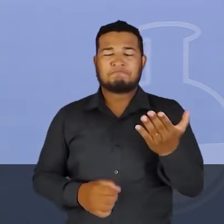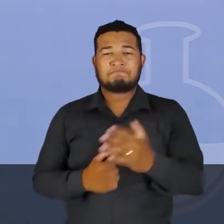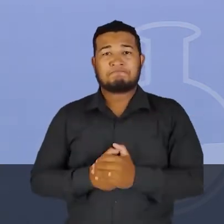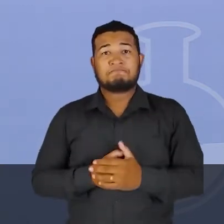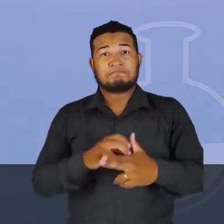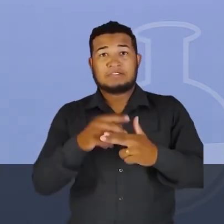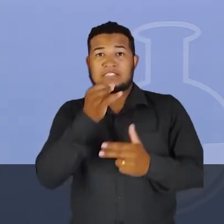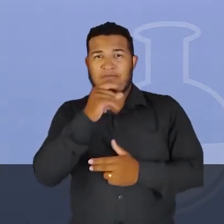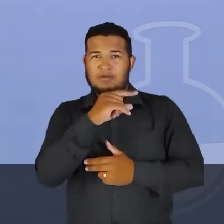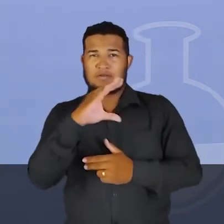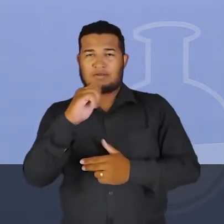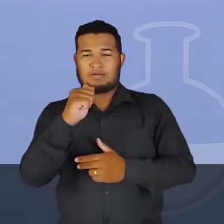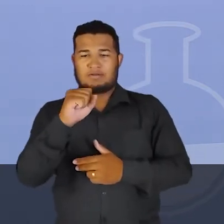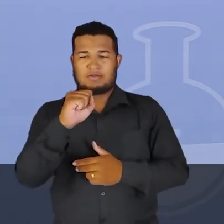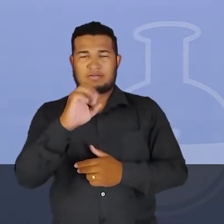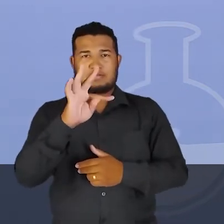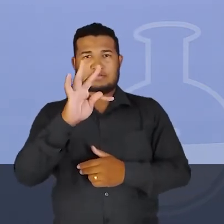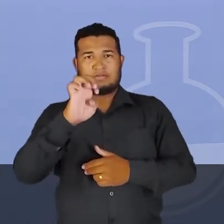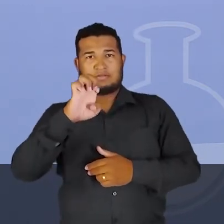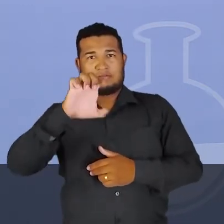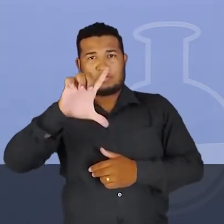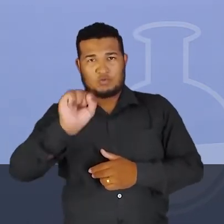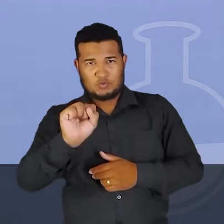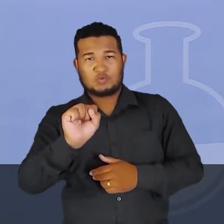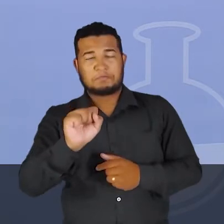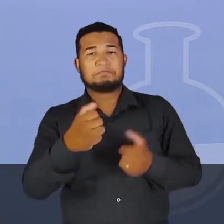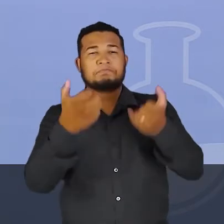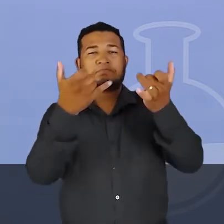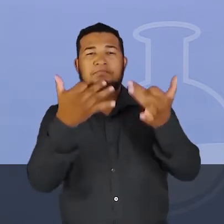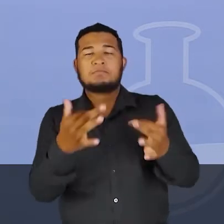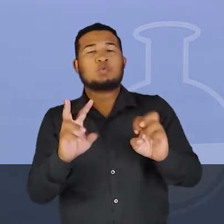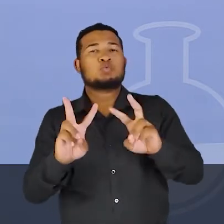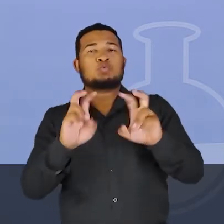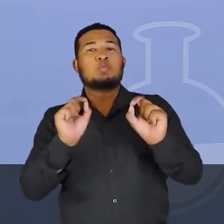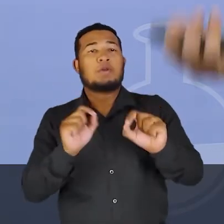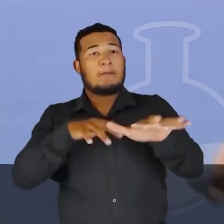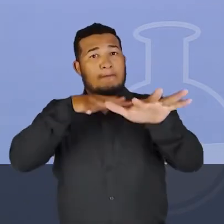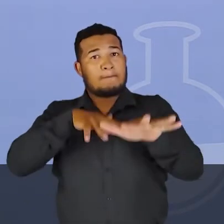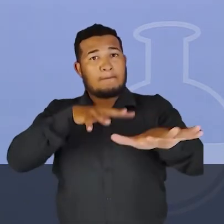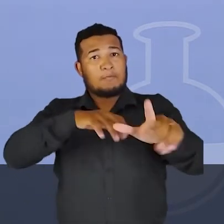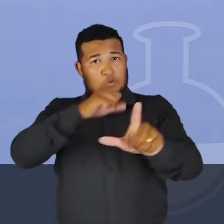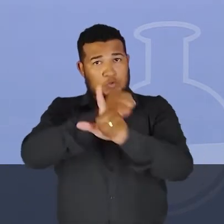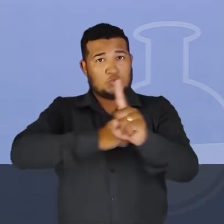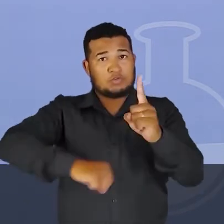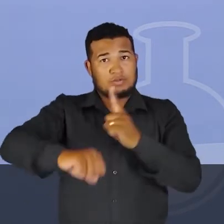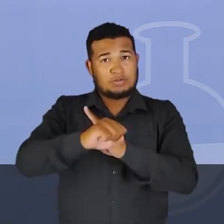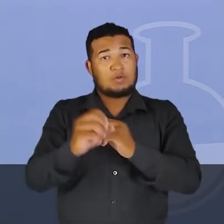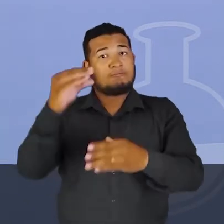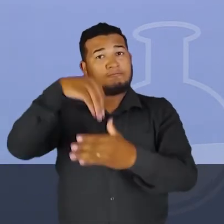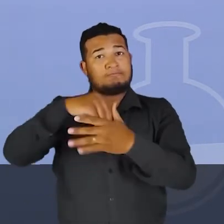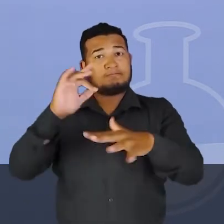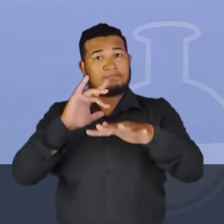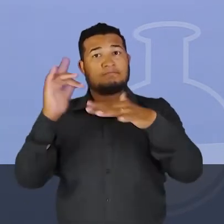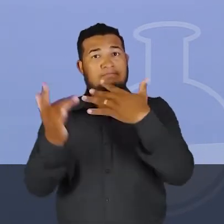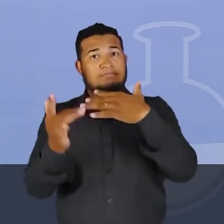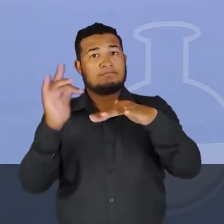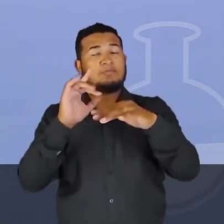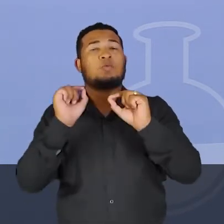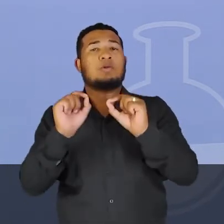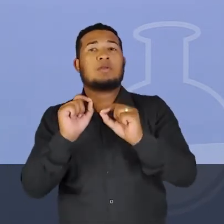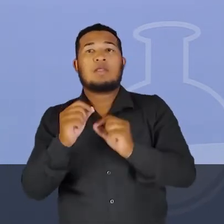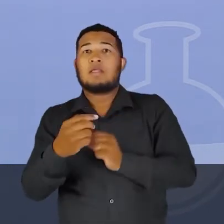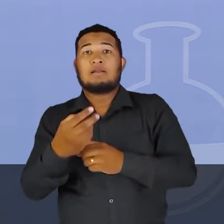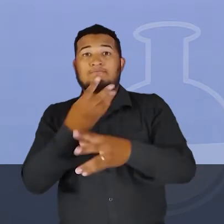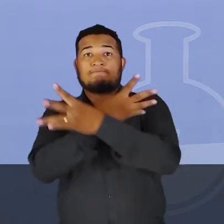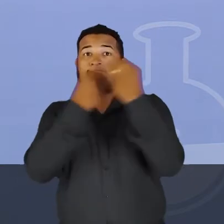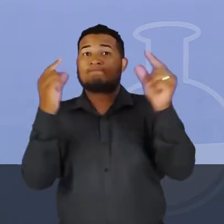do Cassius, vamos aproveitar, vamos voltar lá no Cassius, que está falando sobre os movimentos sociais nas redes. A gente não pode deixar de